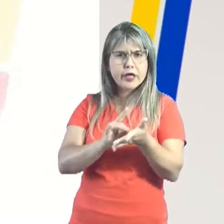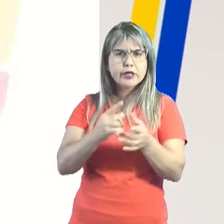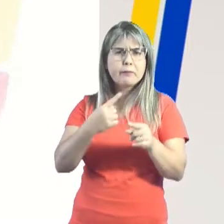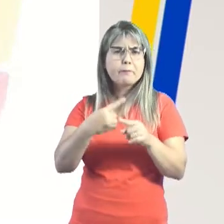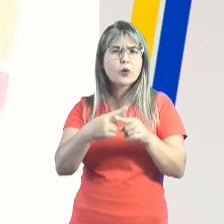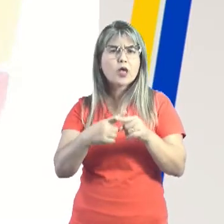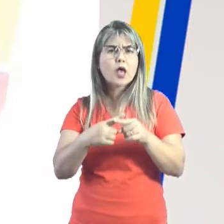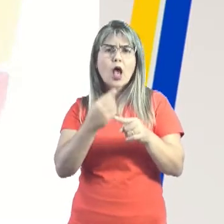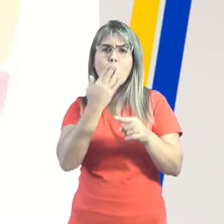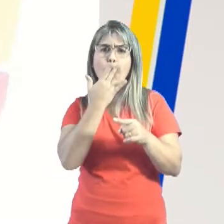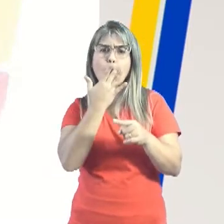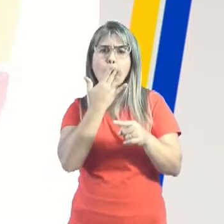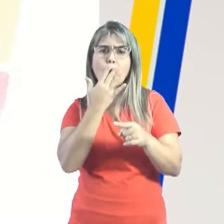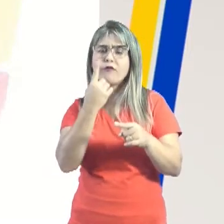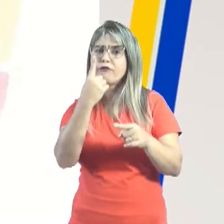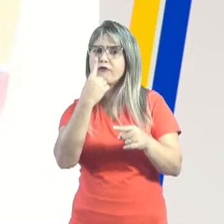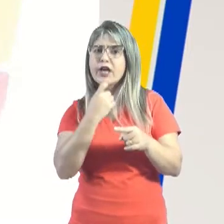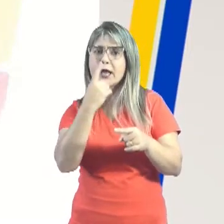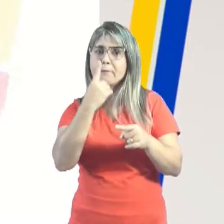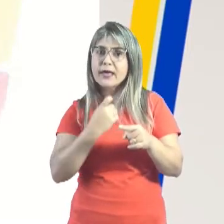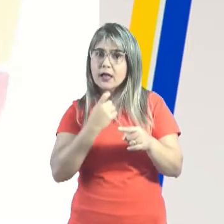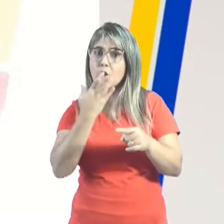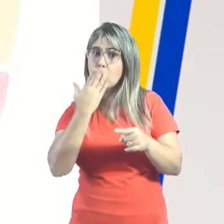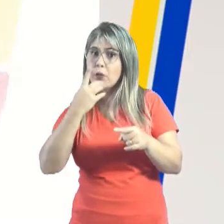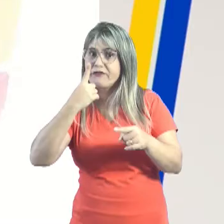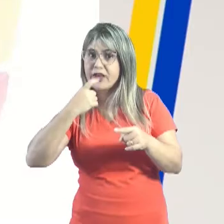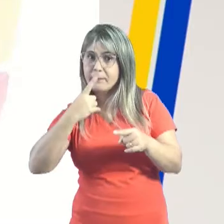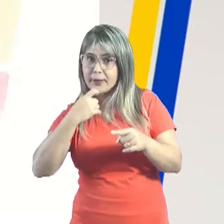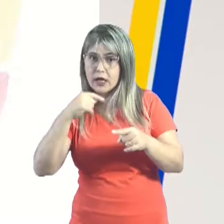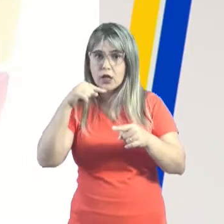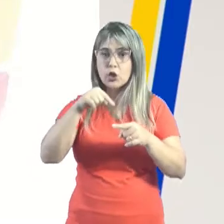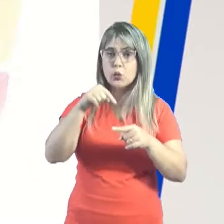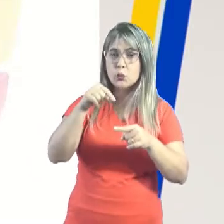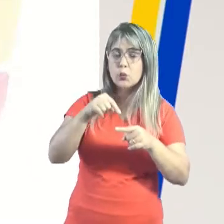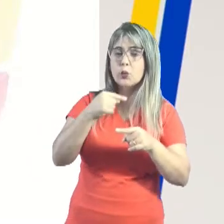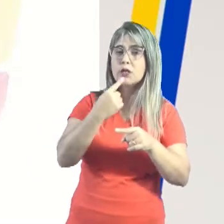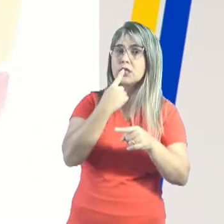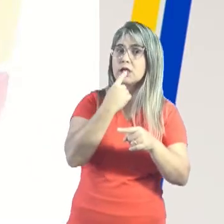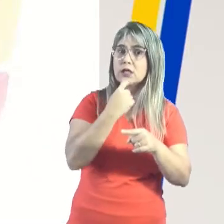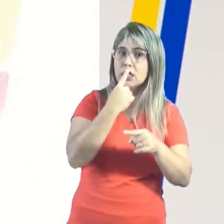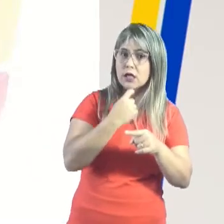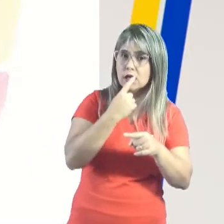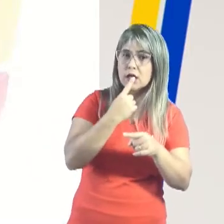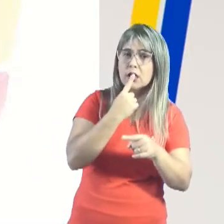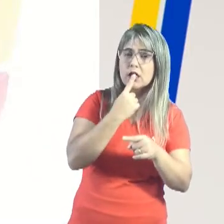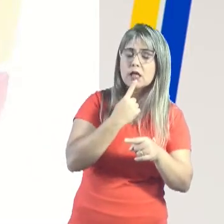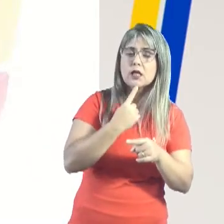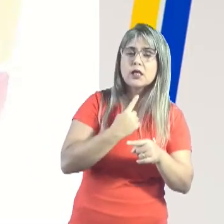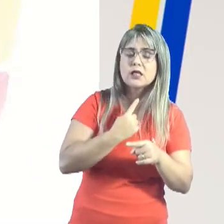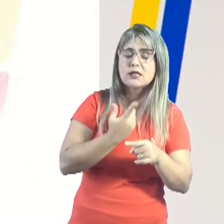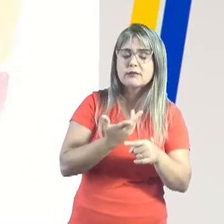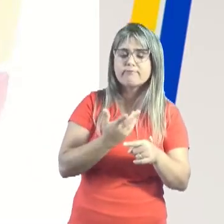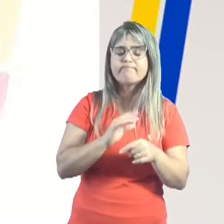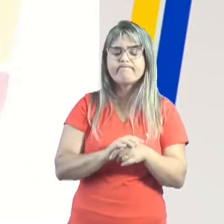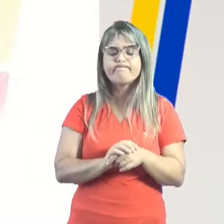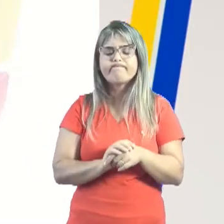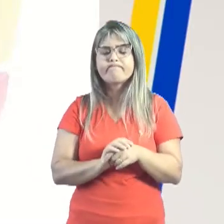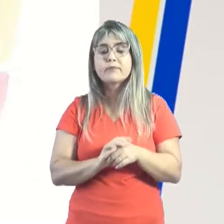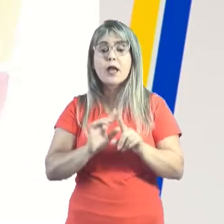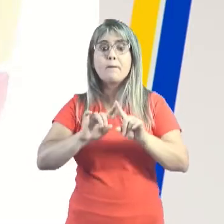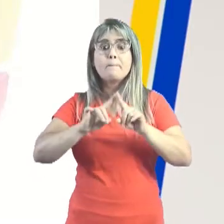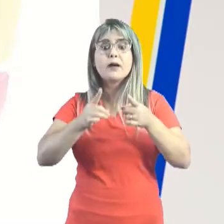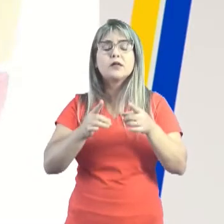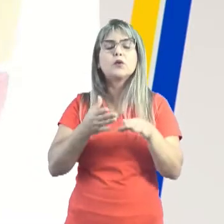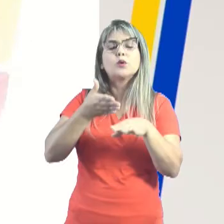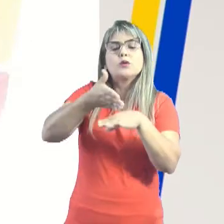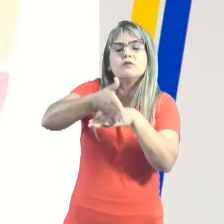tomar conta da coloração do sangue. Mas quando você vai ao médico, que o médico